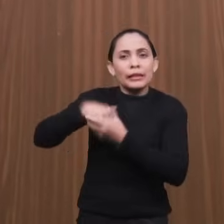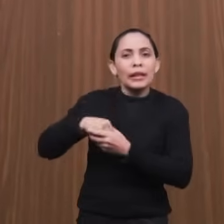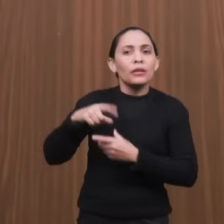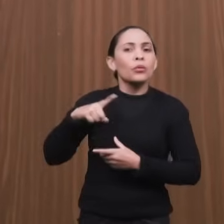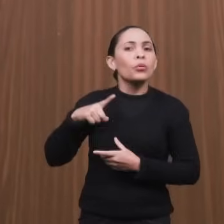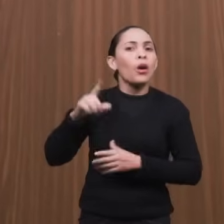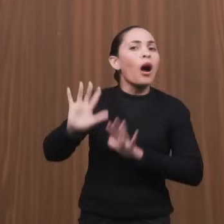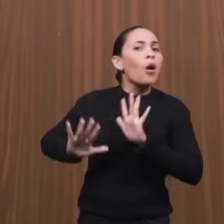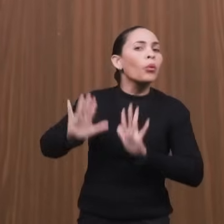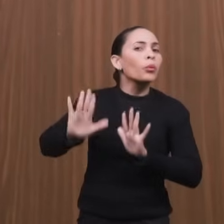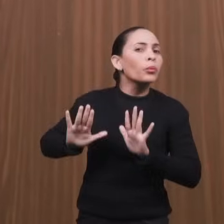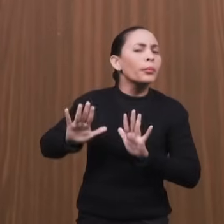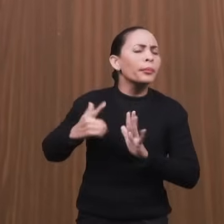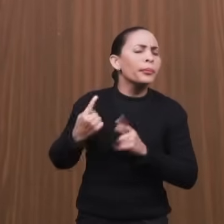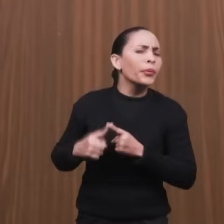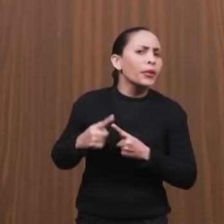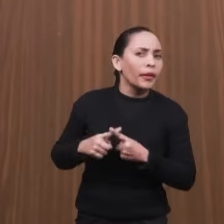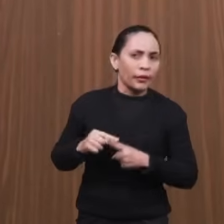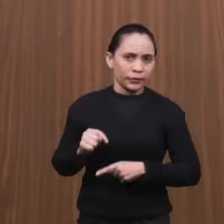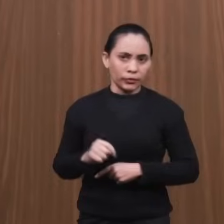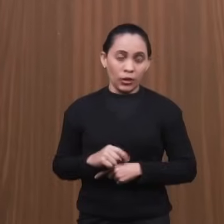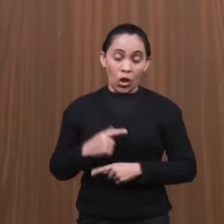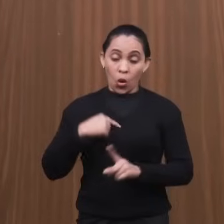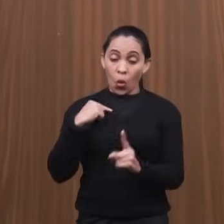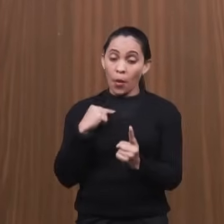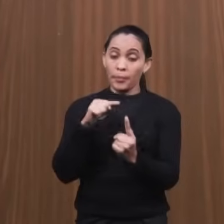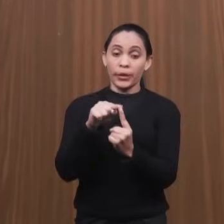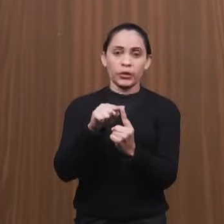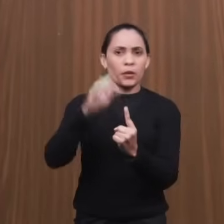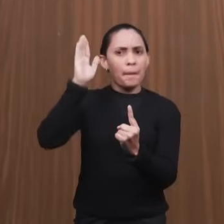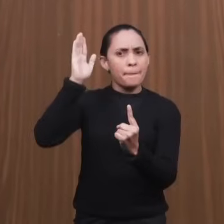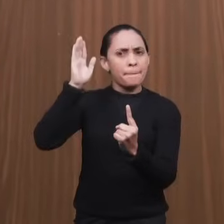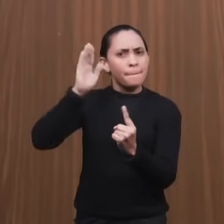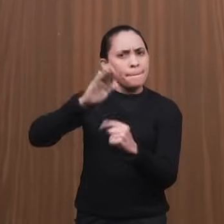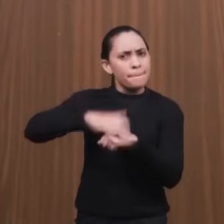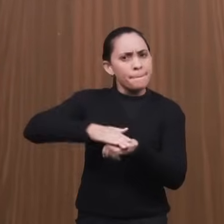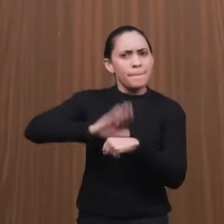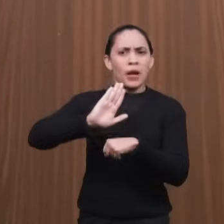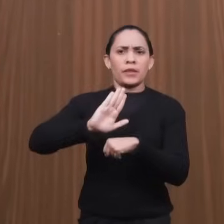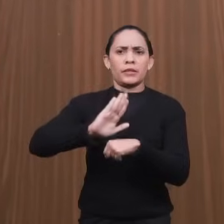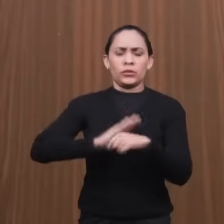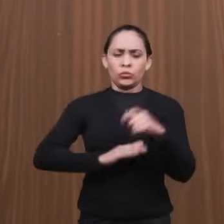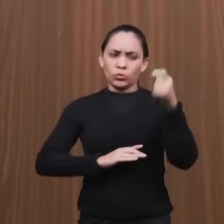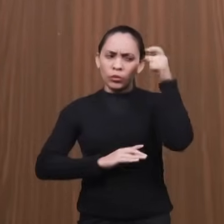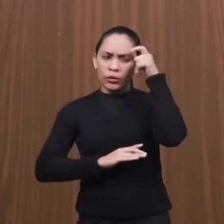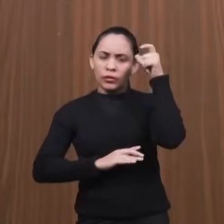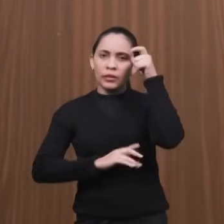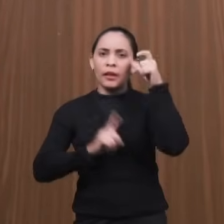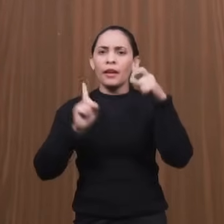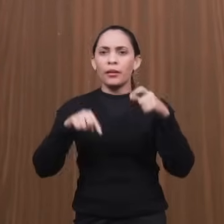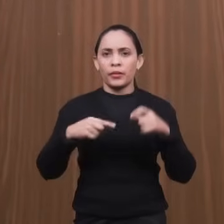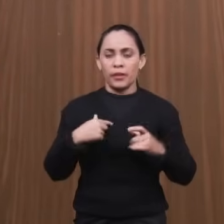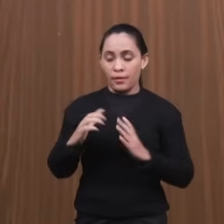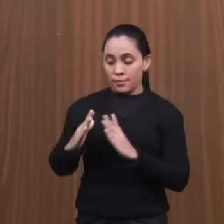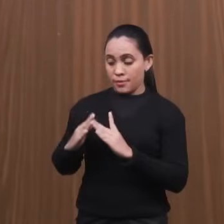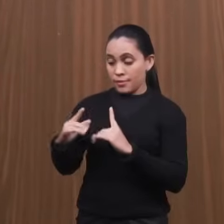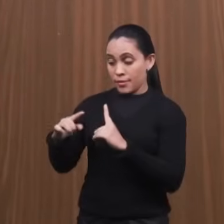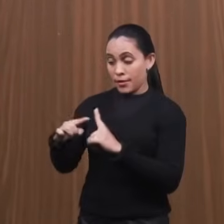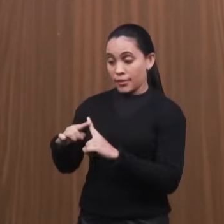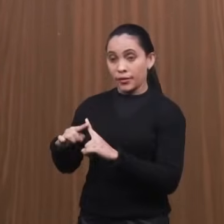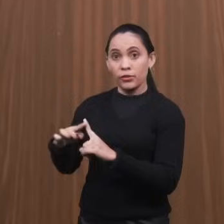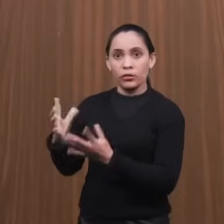meio de vós? Porque o objetivo maior do mal que está estabelecido neste mundo é impedir que uma igreja